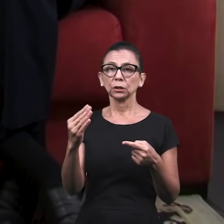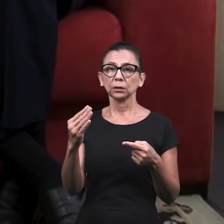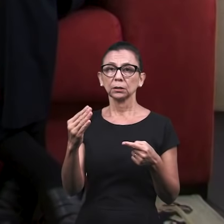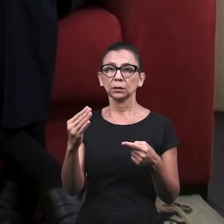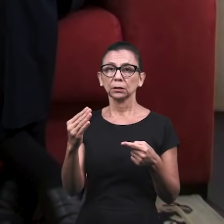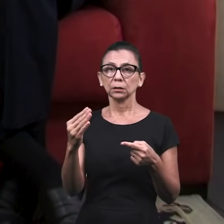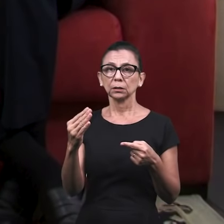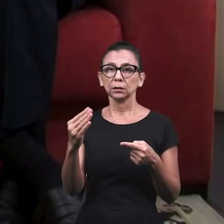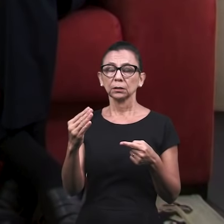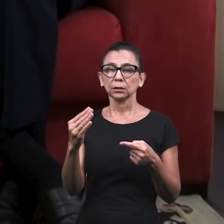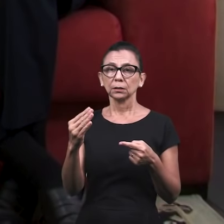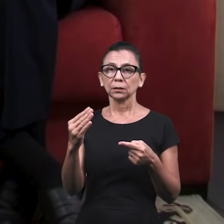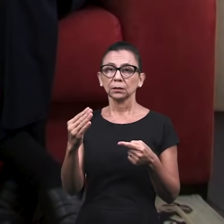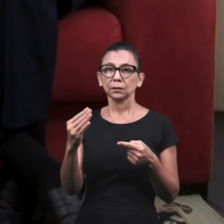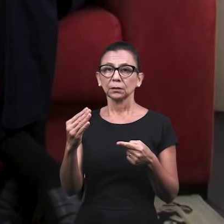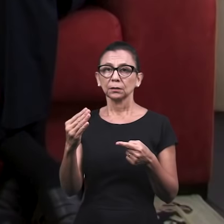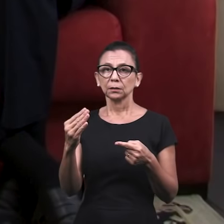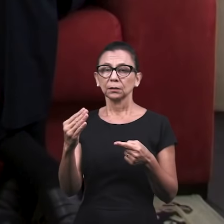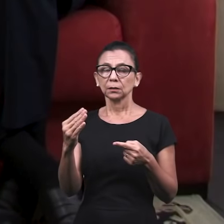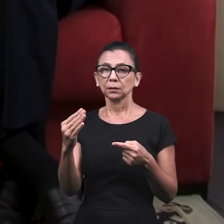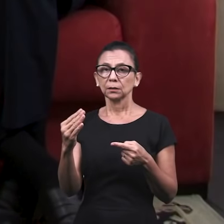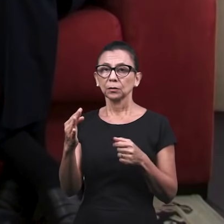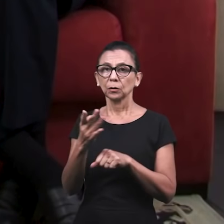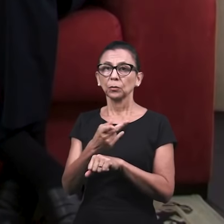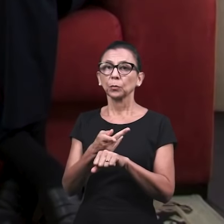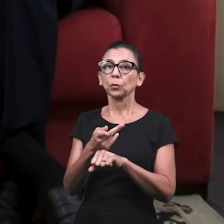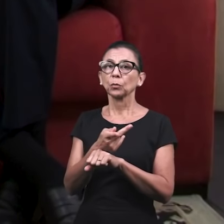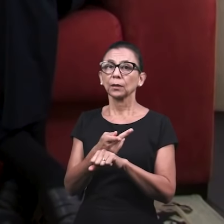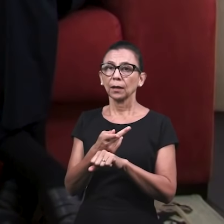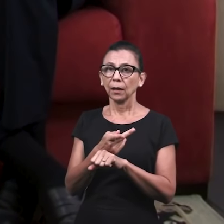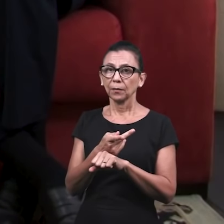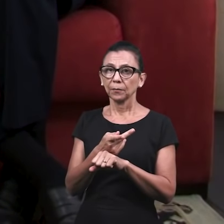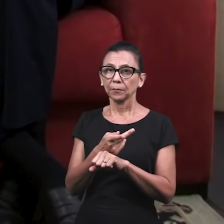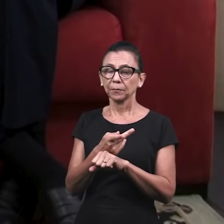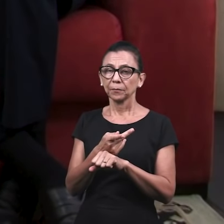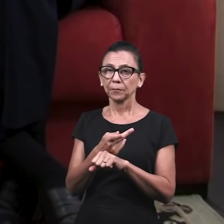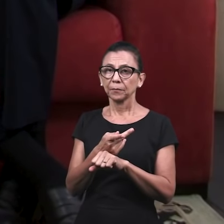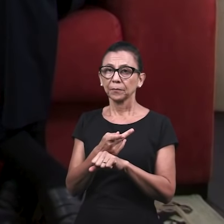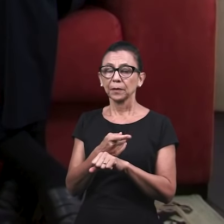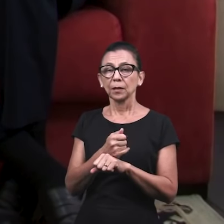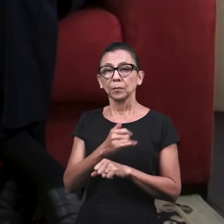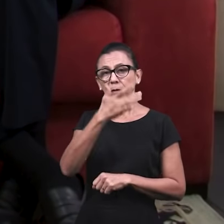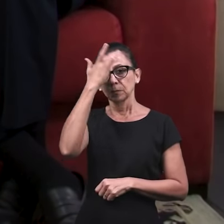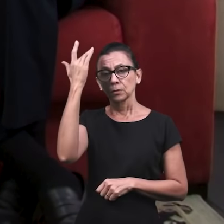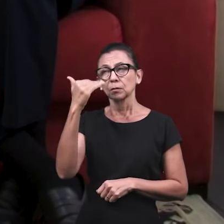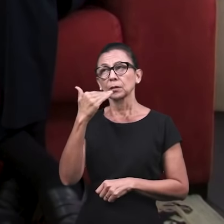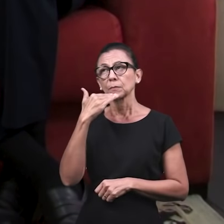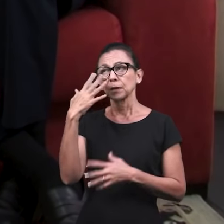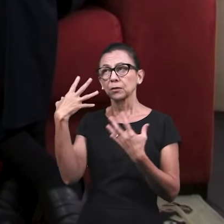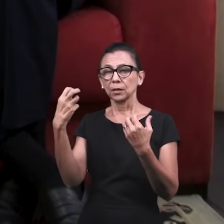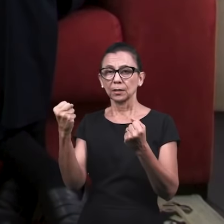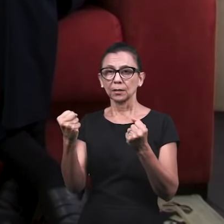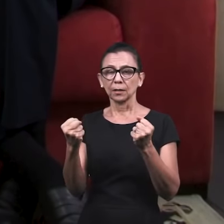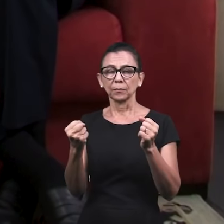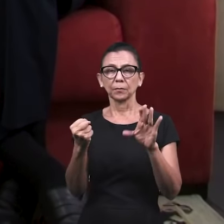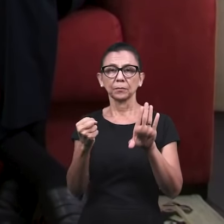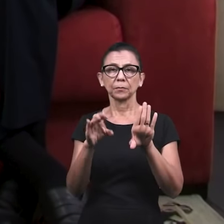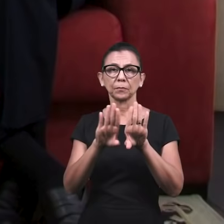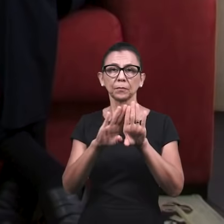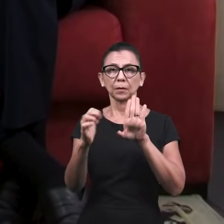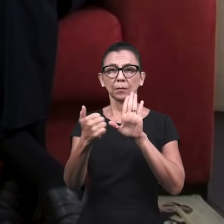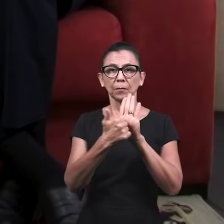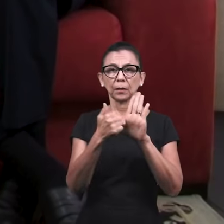ações nossas no entendimento da importância da revelação de Jesus. Aquele que pede, recebe, o que